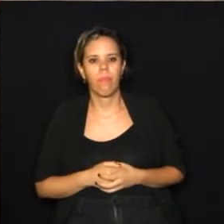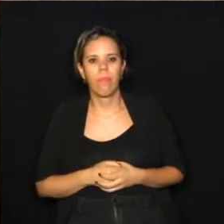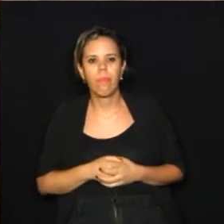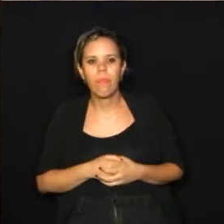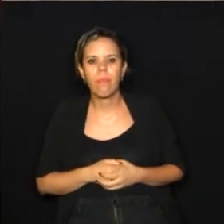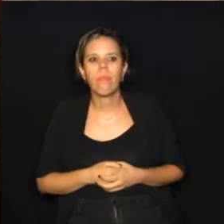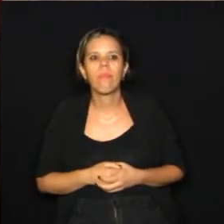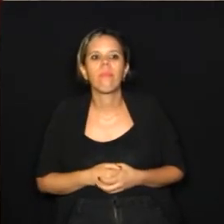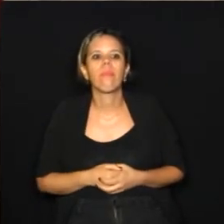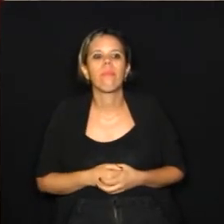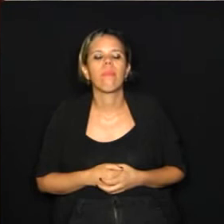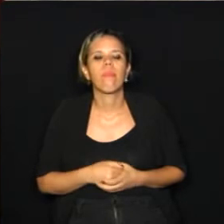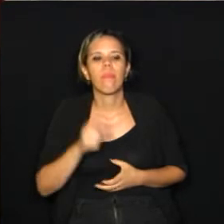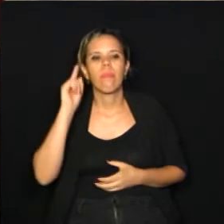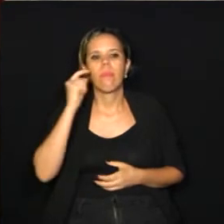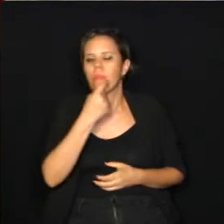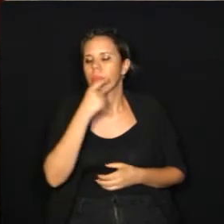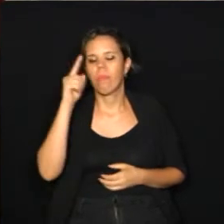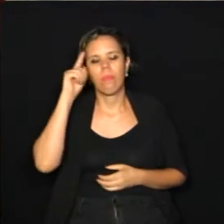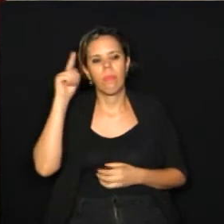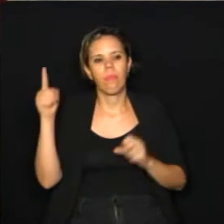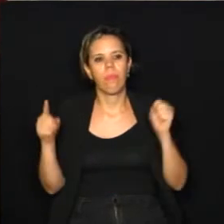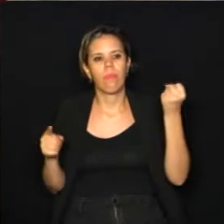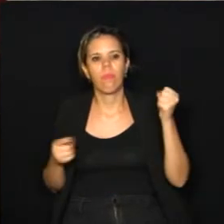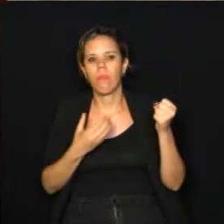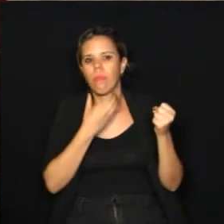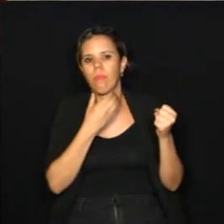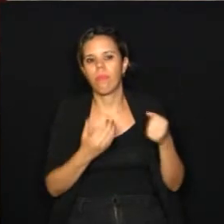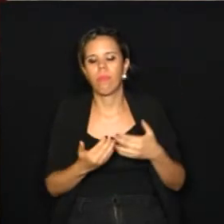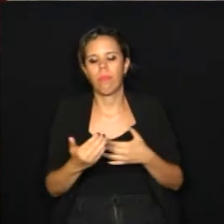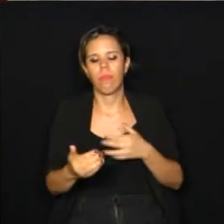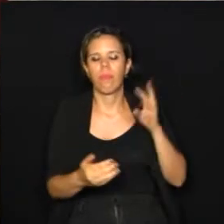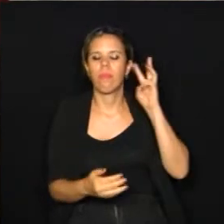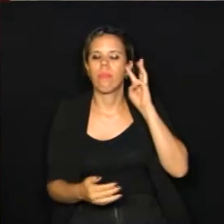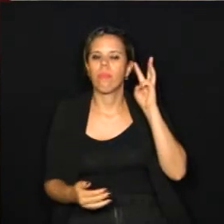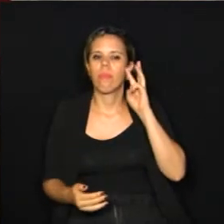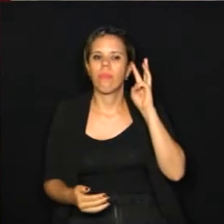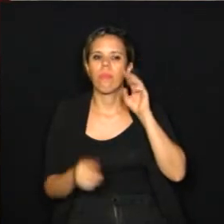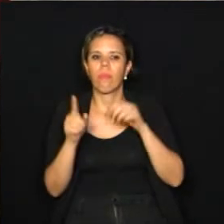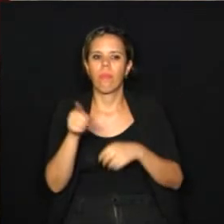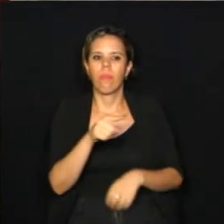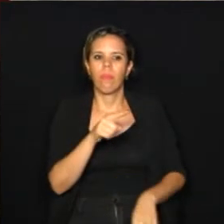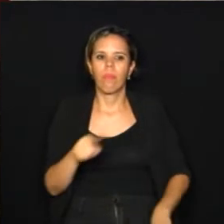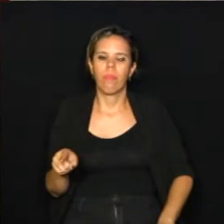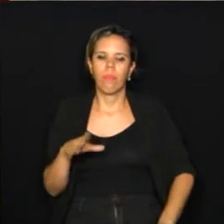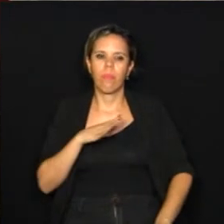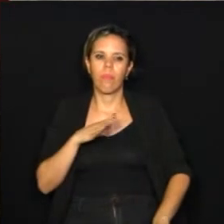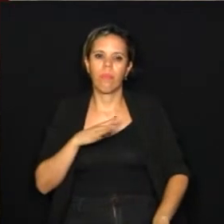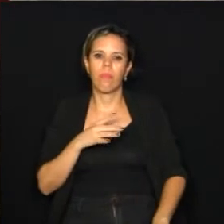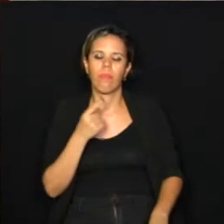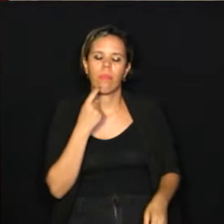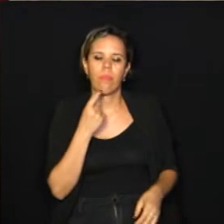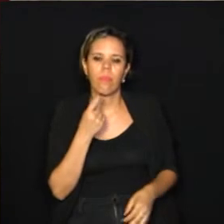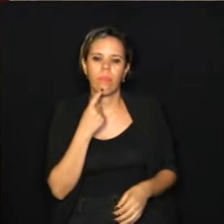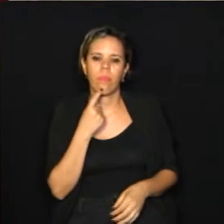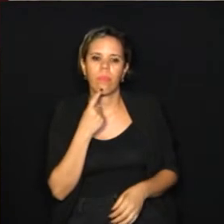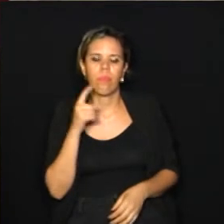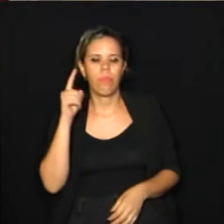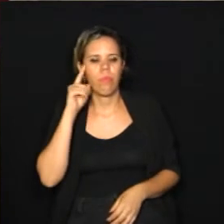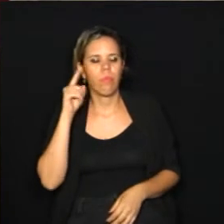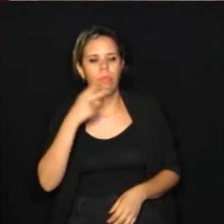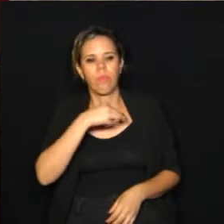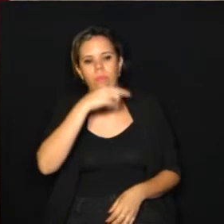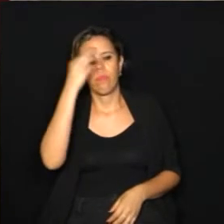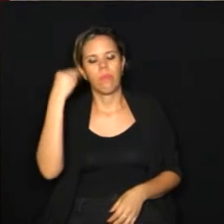hortolândia.sp.gov.br. Mina Abreu, dia 8 de dezembro, próxima terça-feira, feriado na cidade de Campinas, dia da